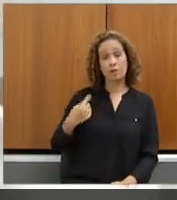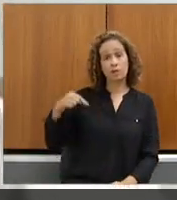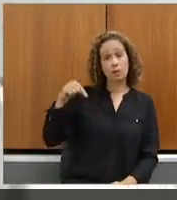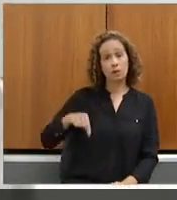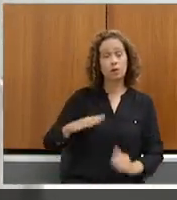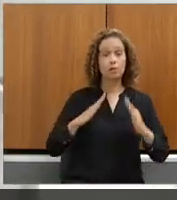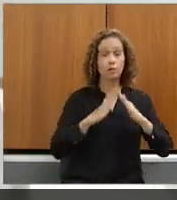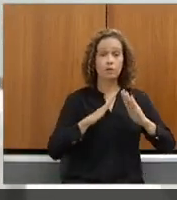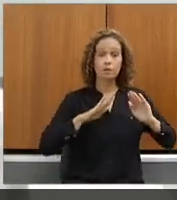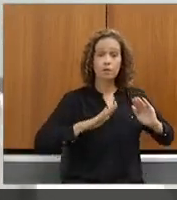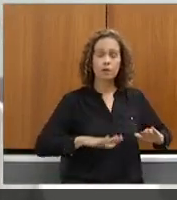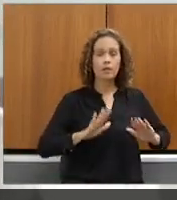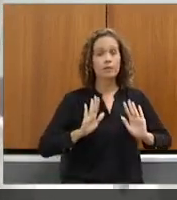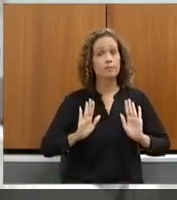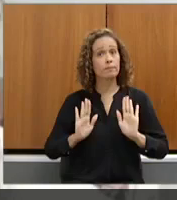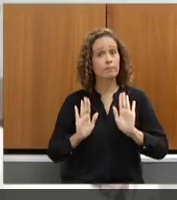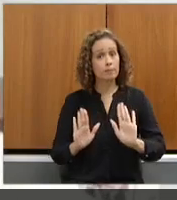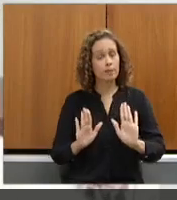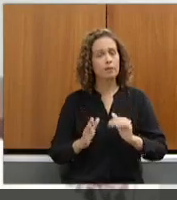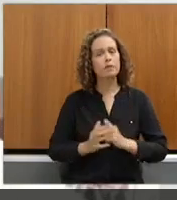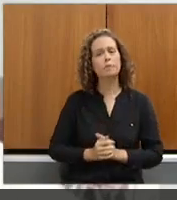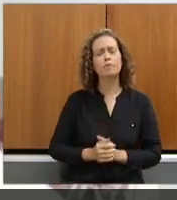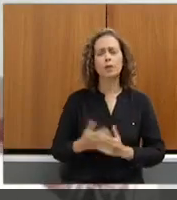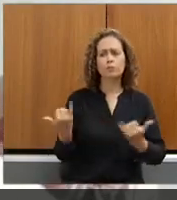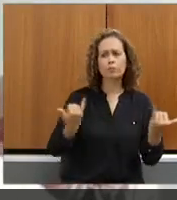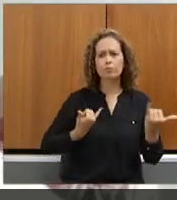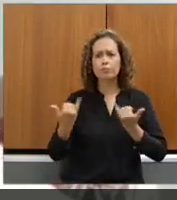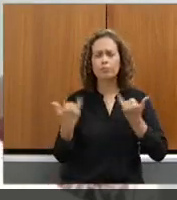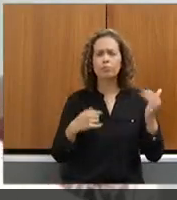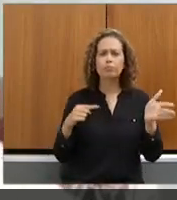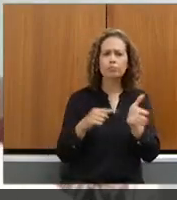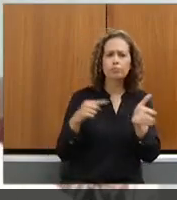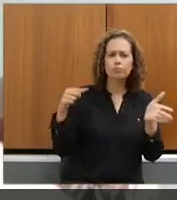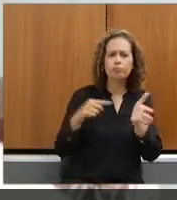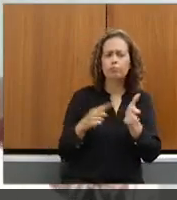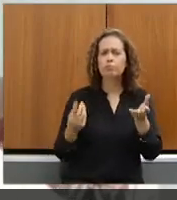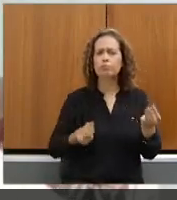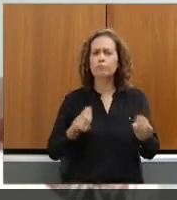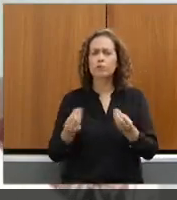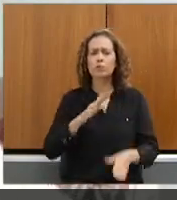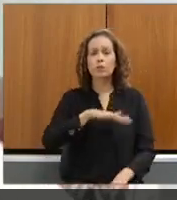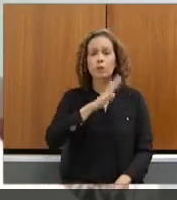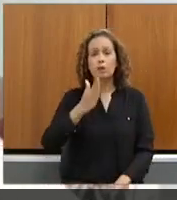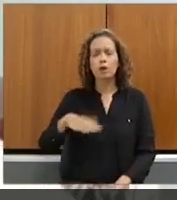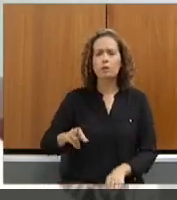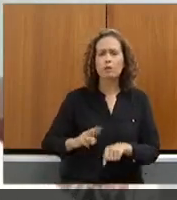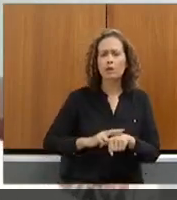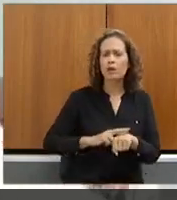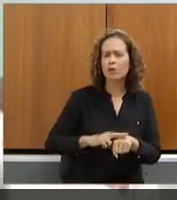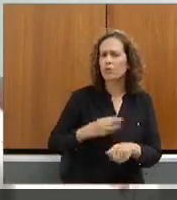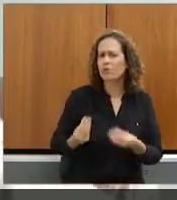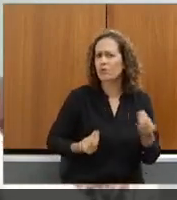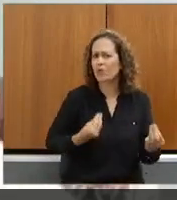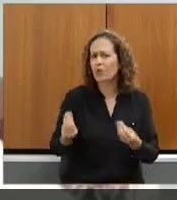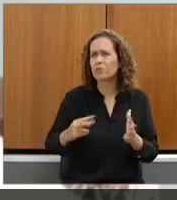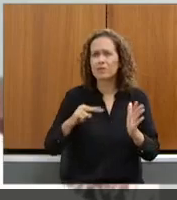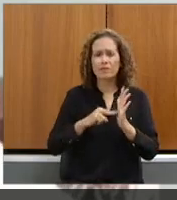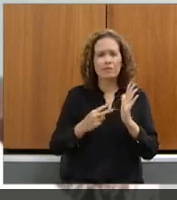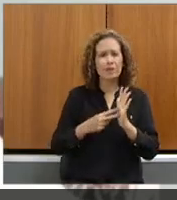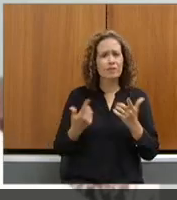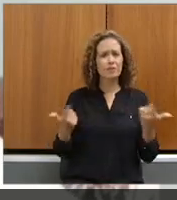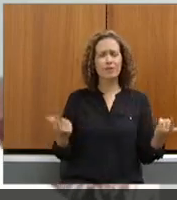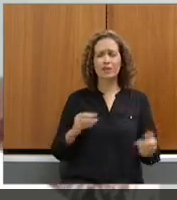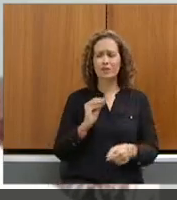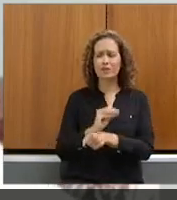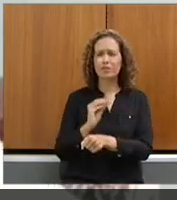ficando em casa mas é tô recebendo muitas denúncias de como entrar na onda roxa não tem significado todo